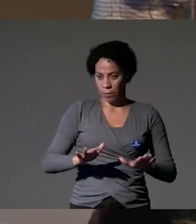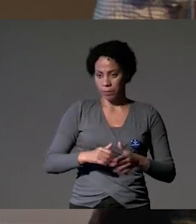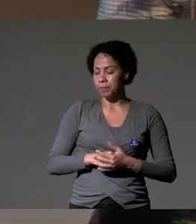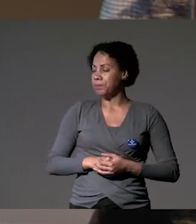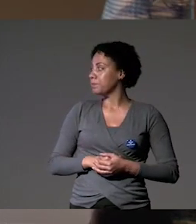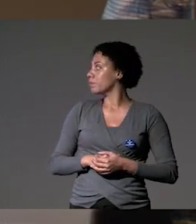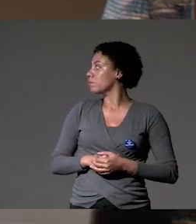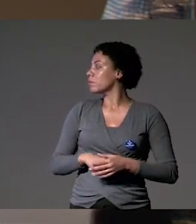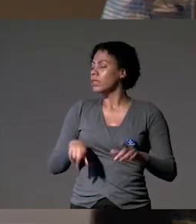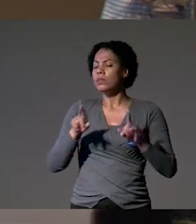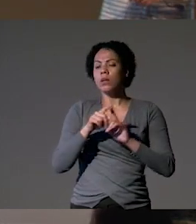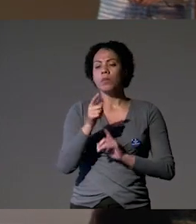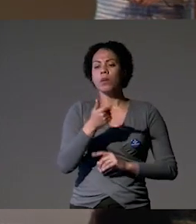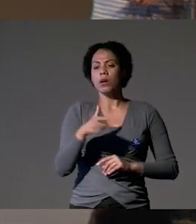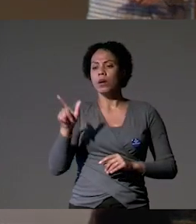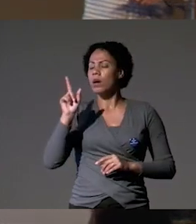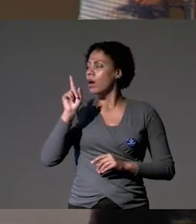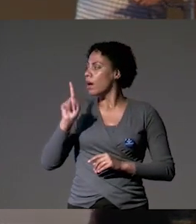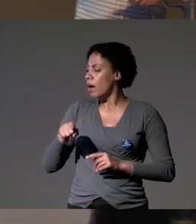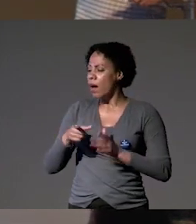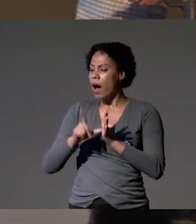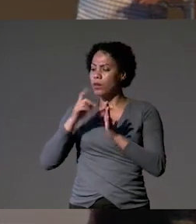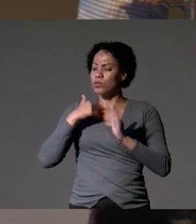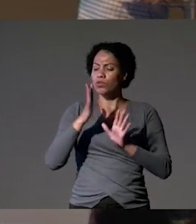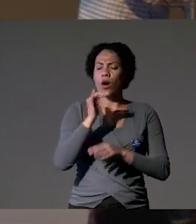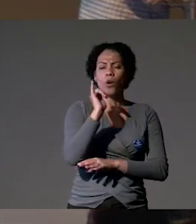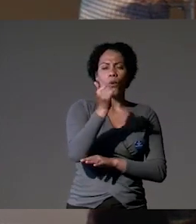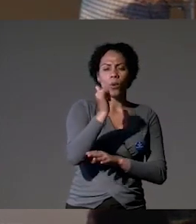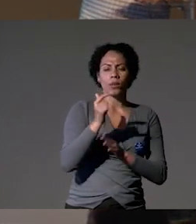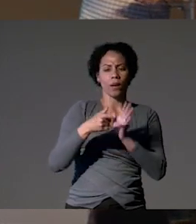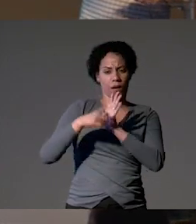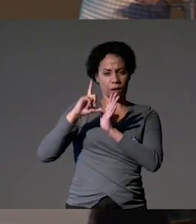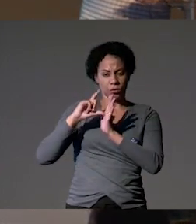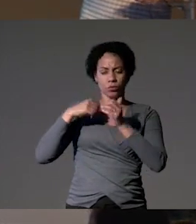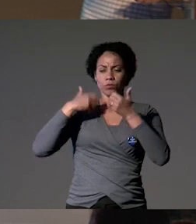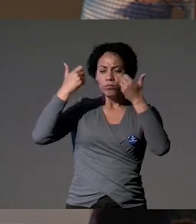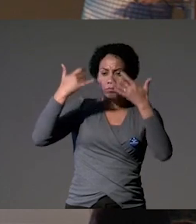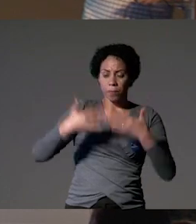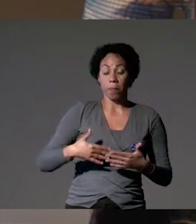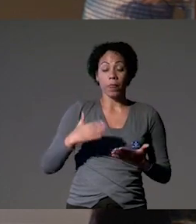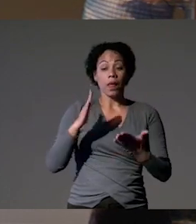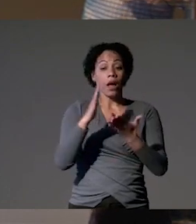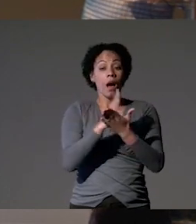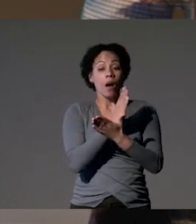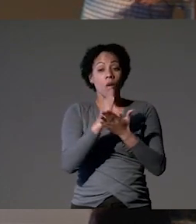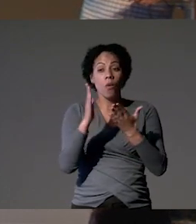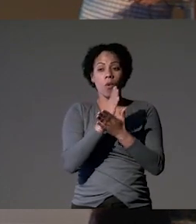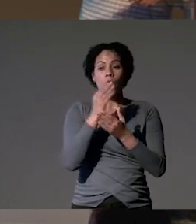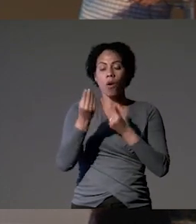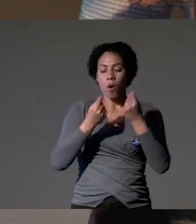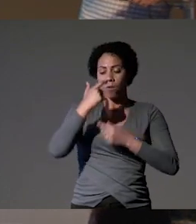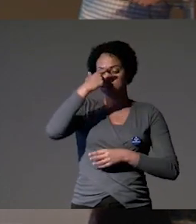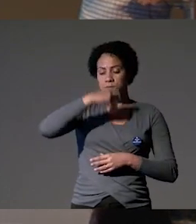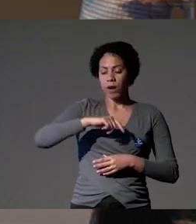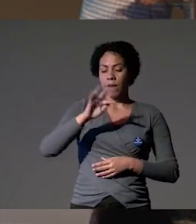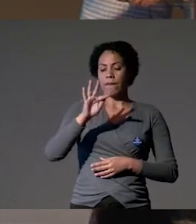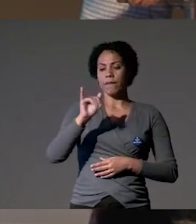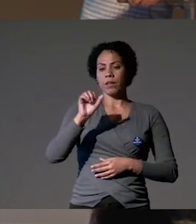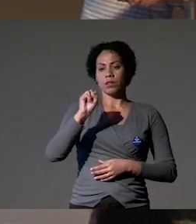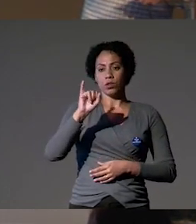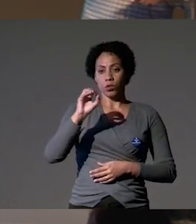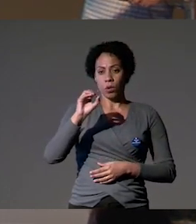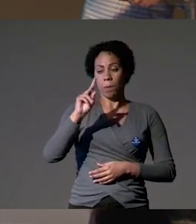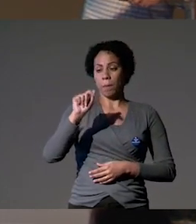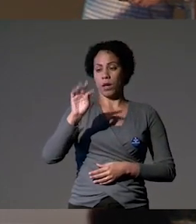A outra questão são os estudos sugerindo aquilo que eu já apontei para vocês lá atrás, de que algumas alterações da fisiopatologia do autismo, como